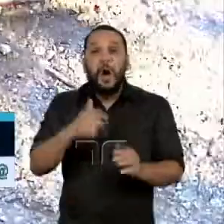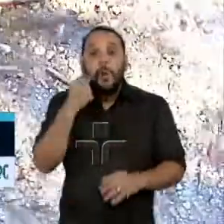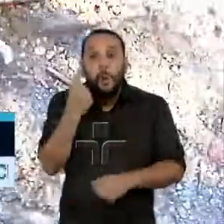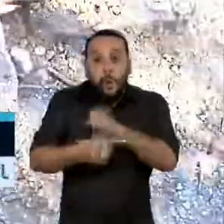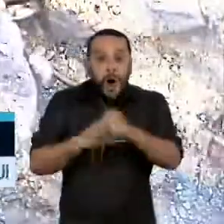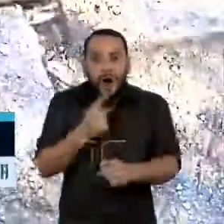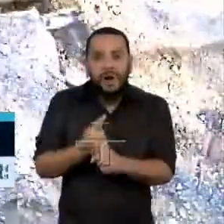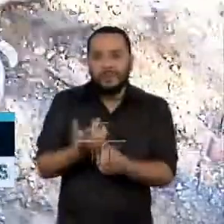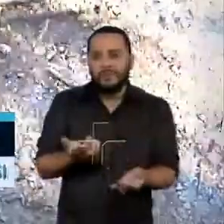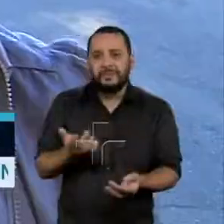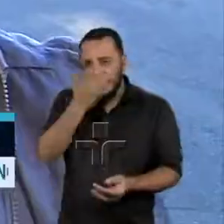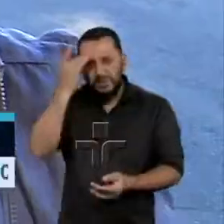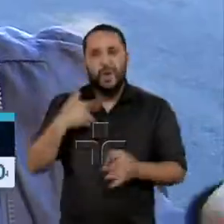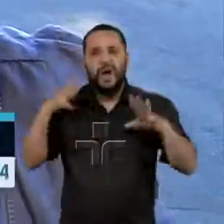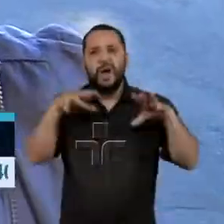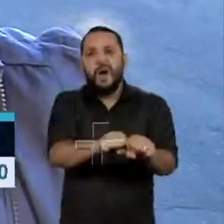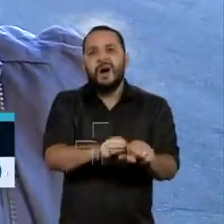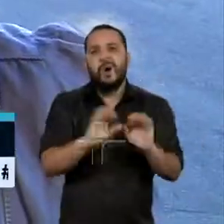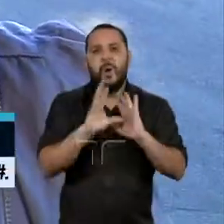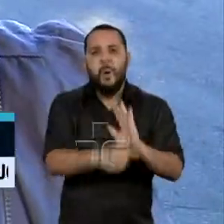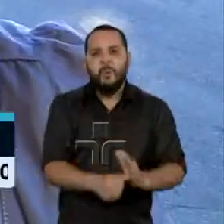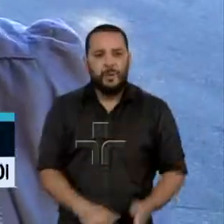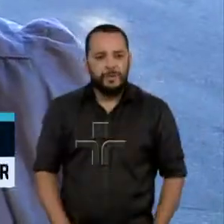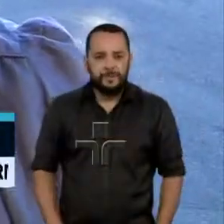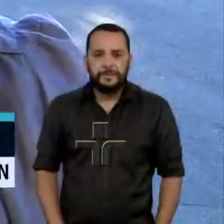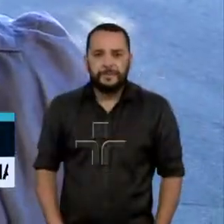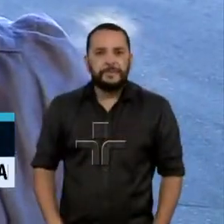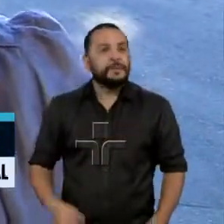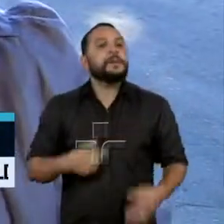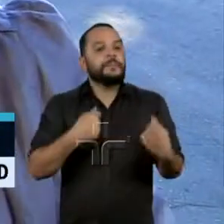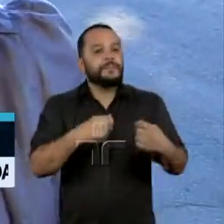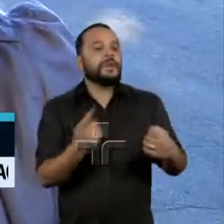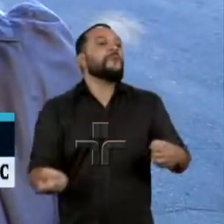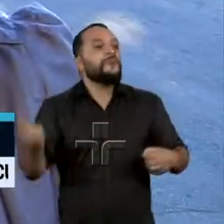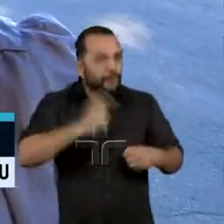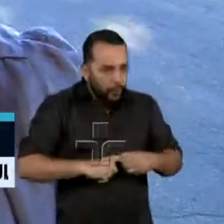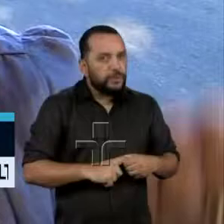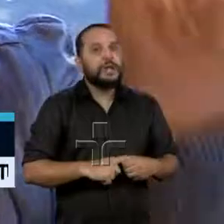ano. Que o nosso ponto volte,